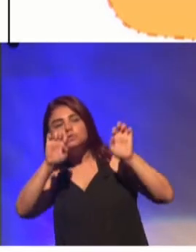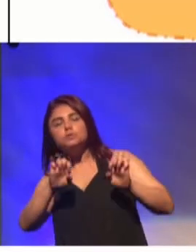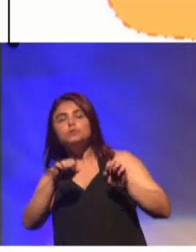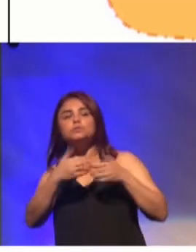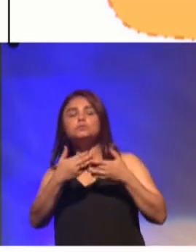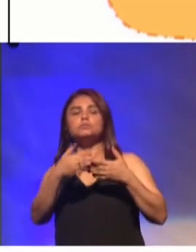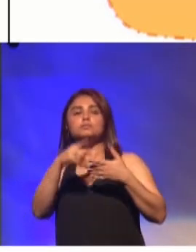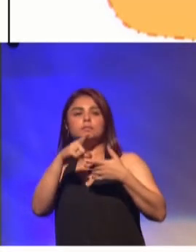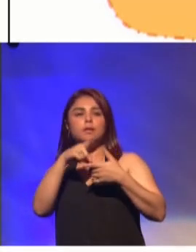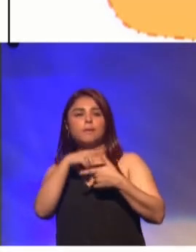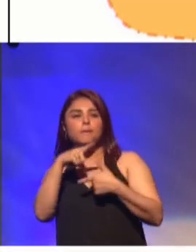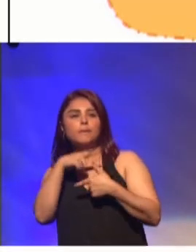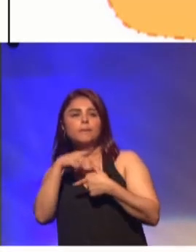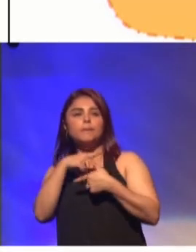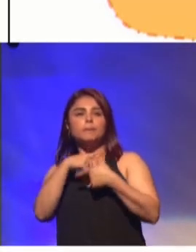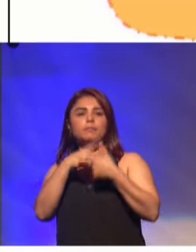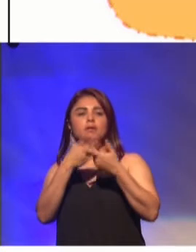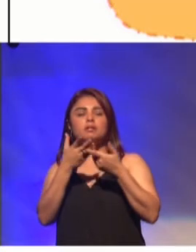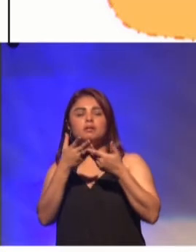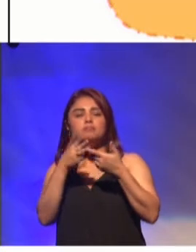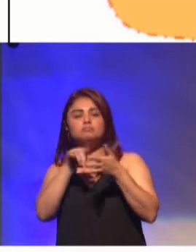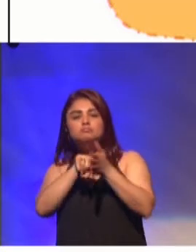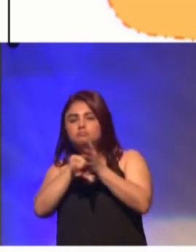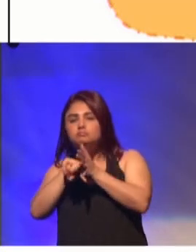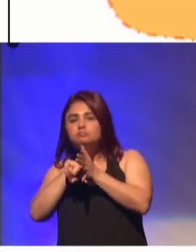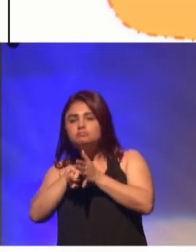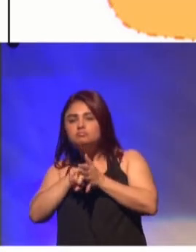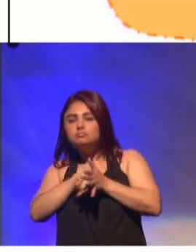a ter os ensaios.